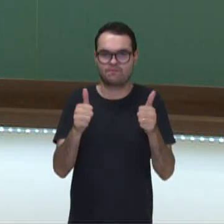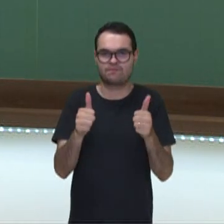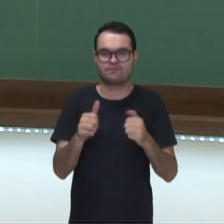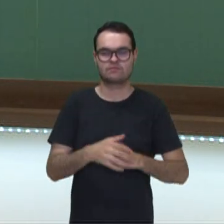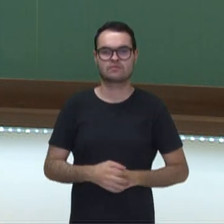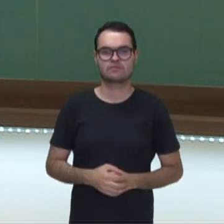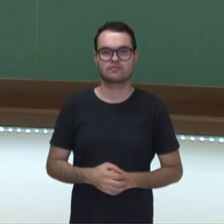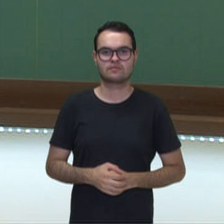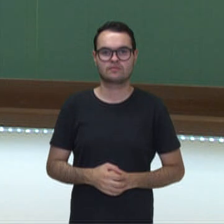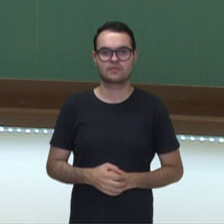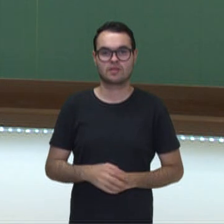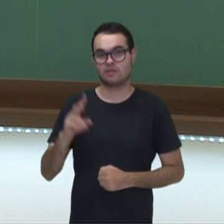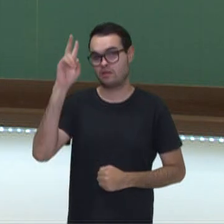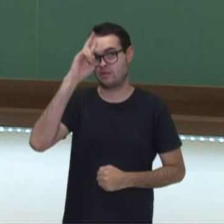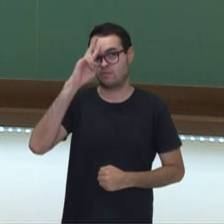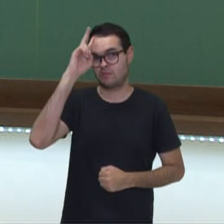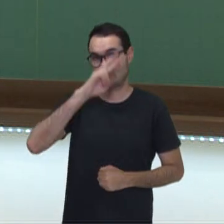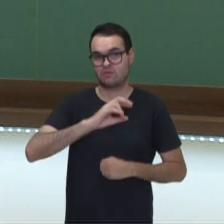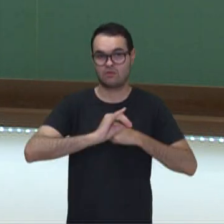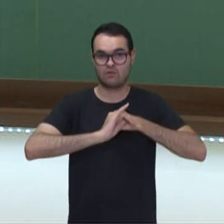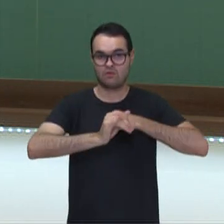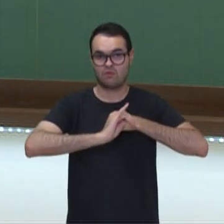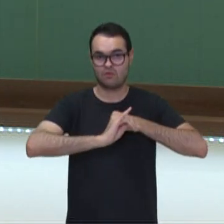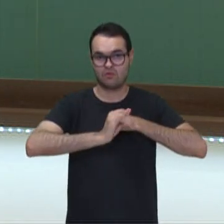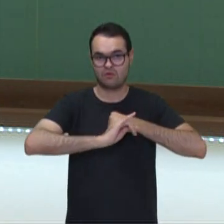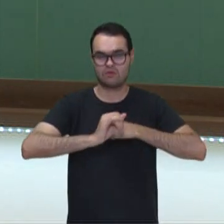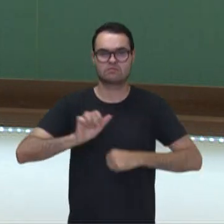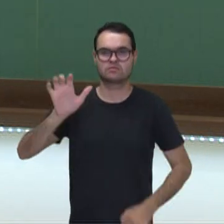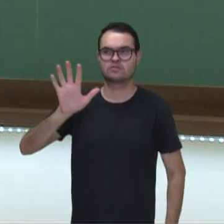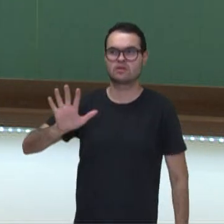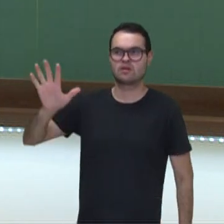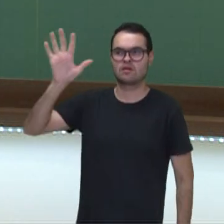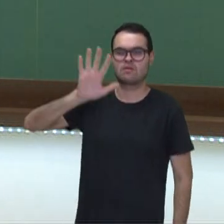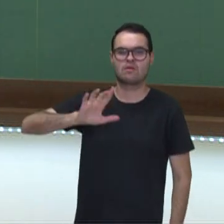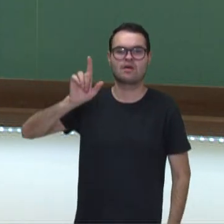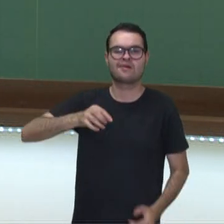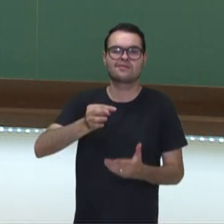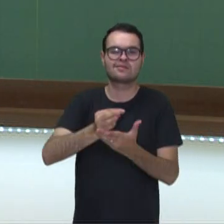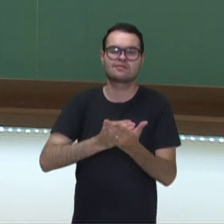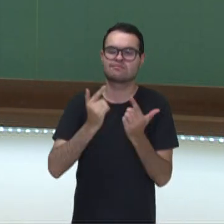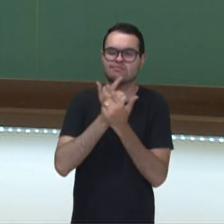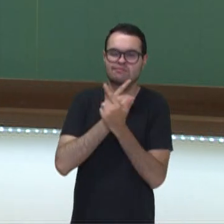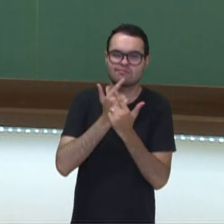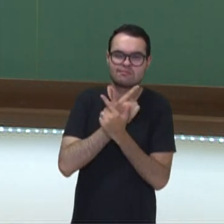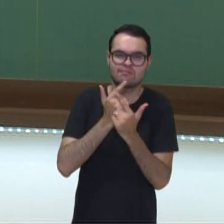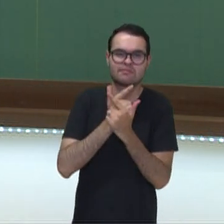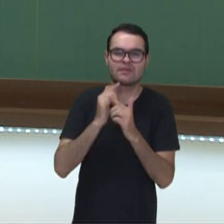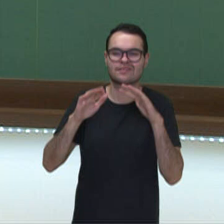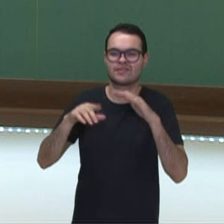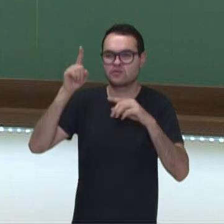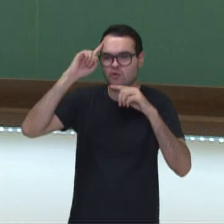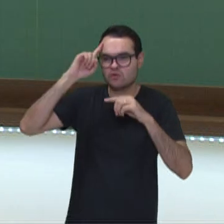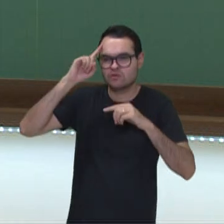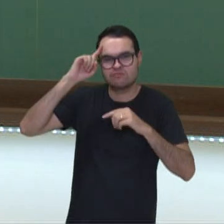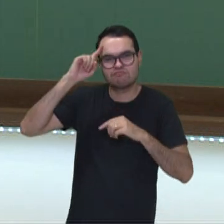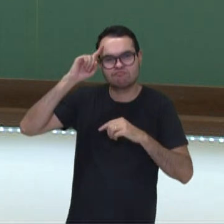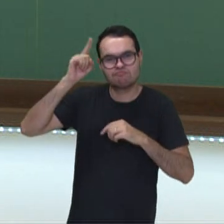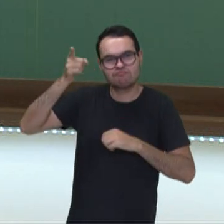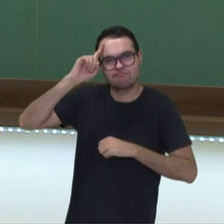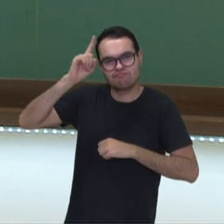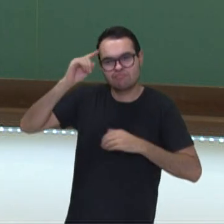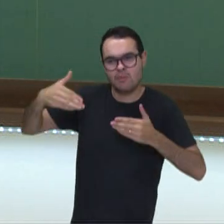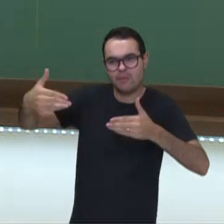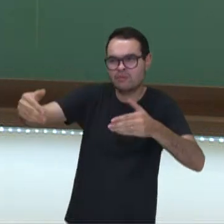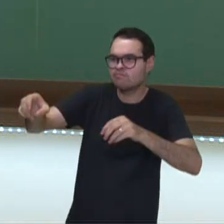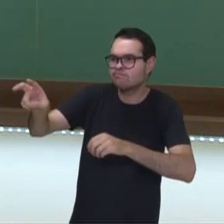que os textos, as crônicas de um modo geral, são textos humorísticos que se debruçam sobre o dia a dia. Então eu espero que você